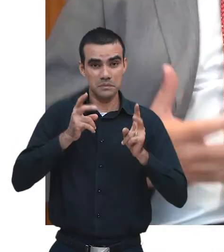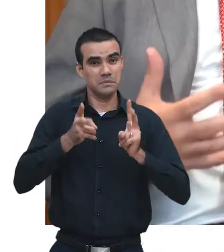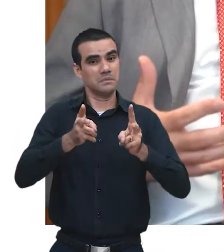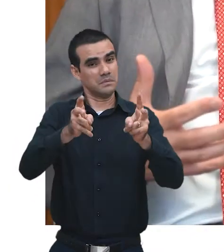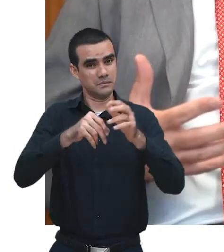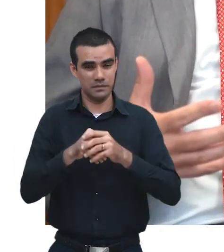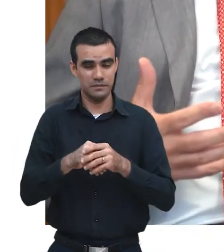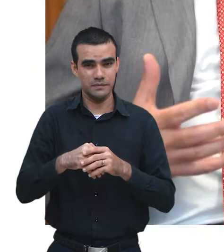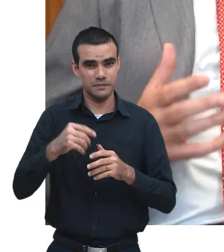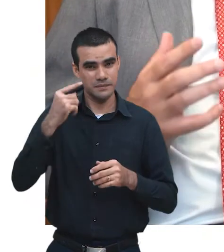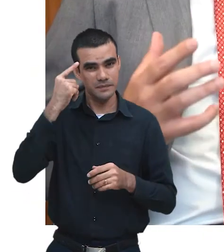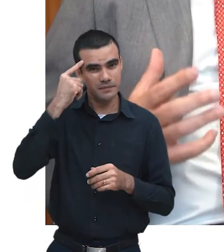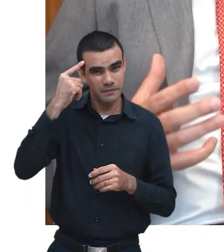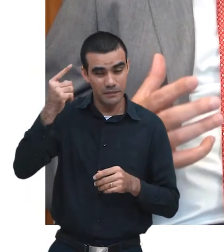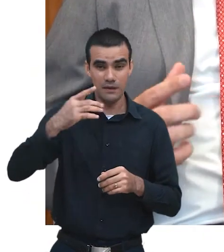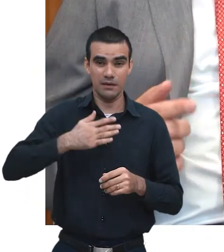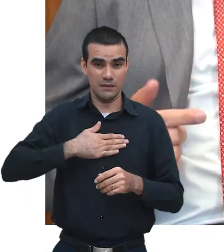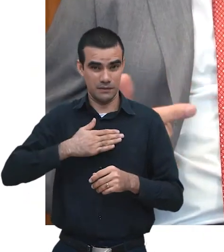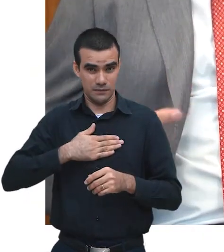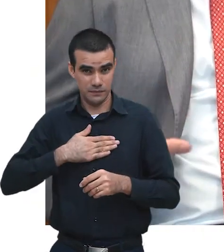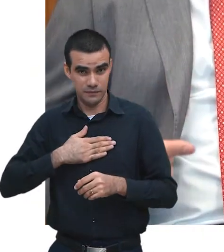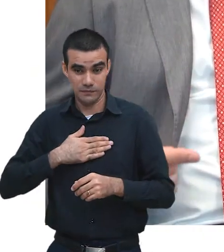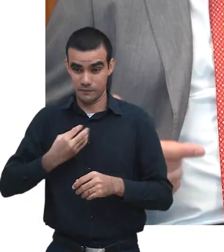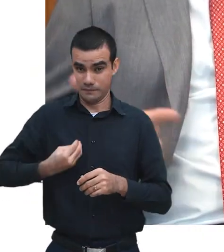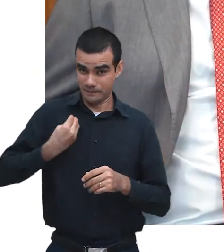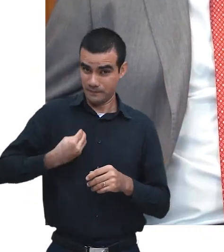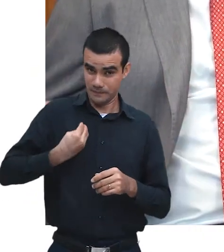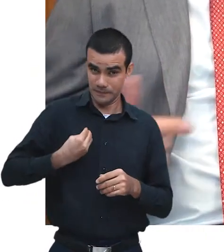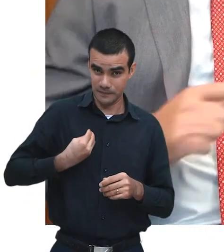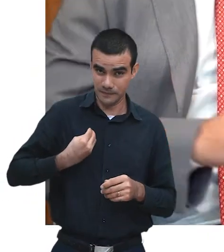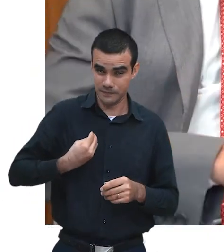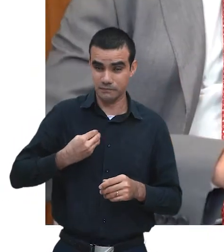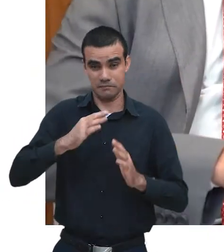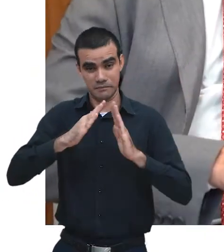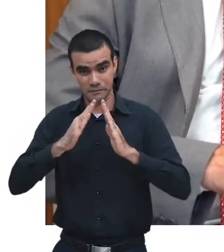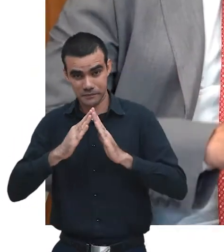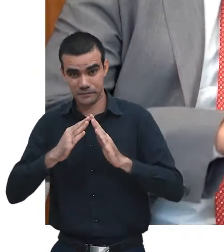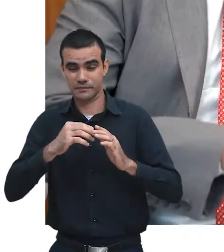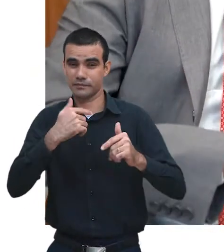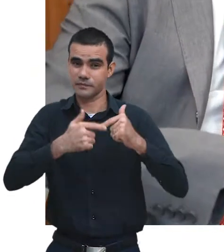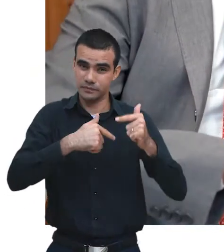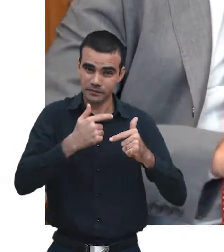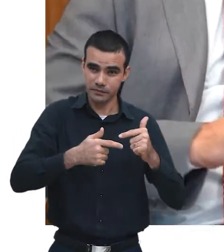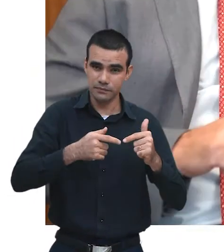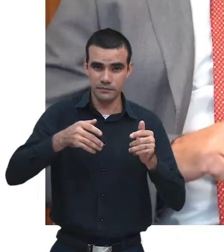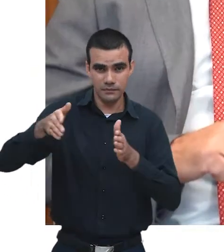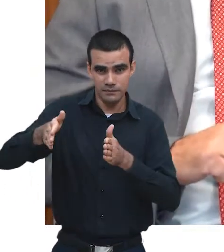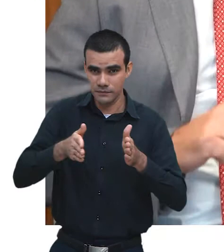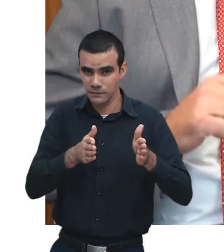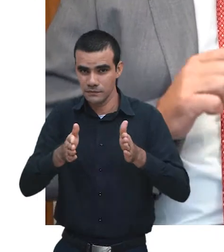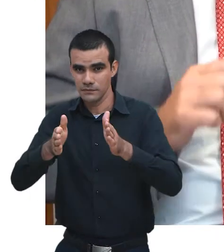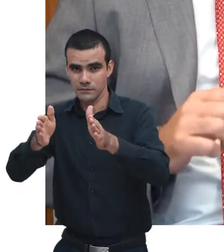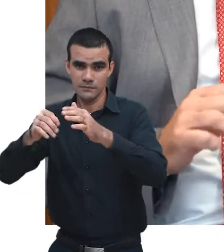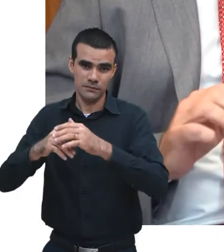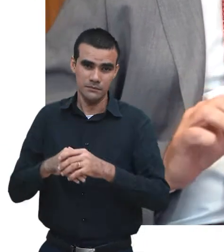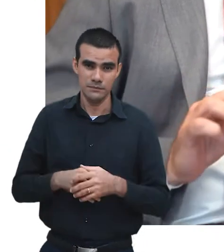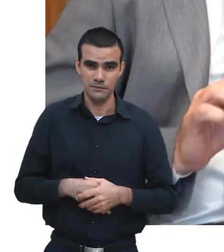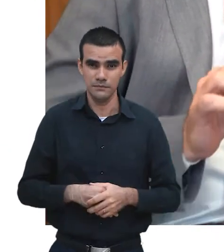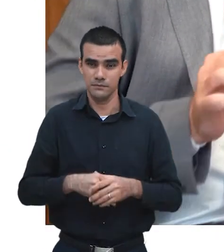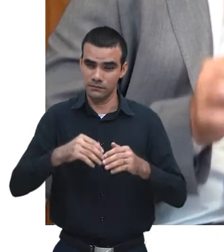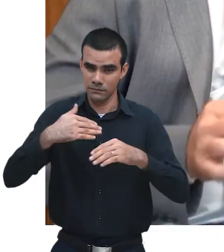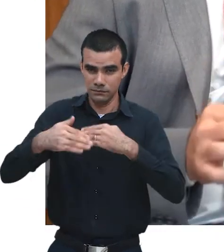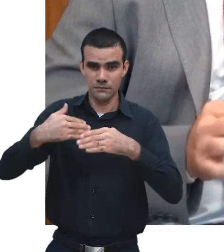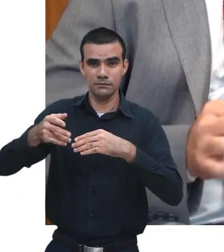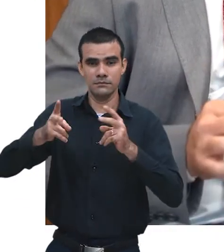Então veja que questão interessante. A nossa maneira de reagir à vida, em casa, no trabalho, na via pública, pode